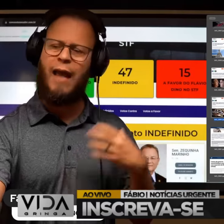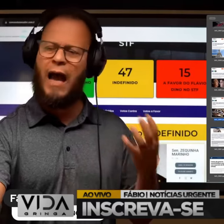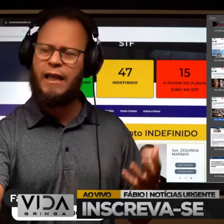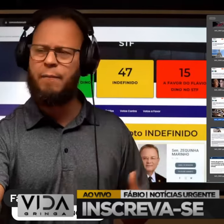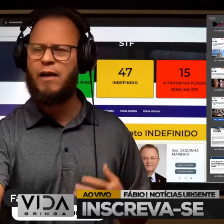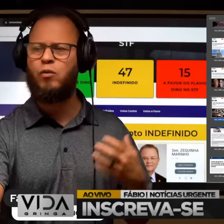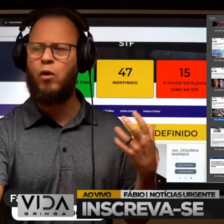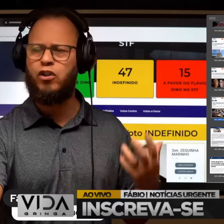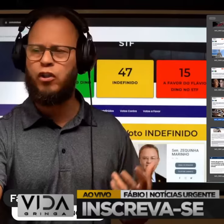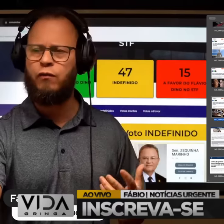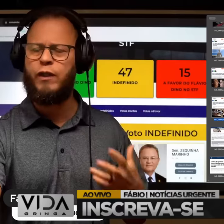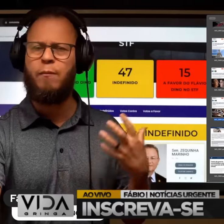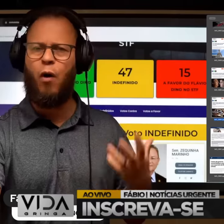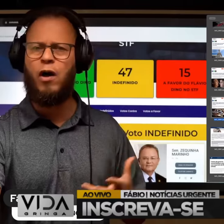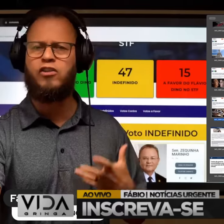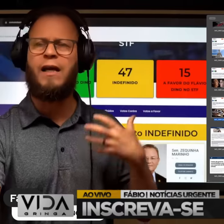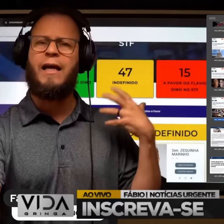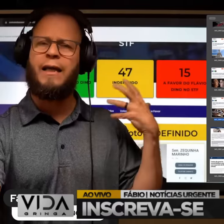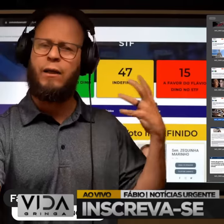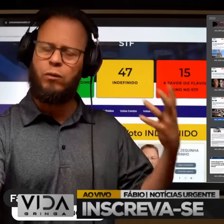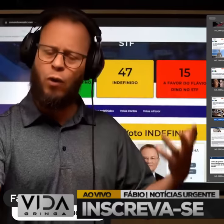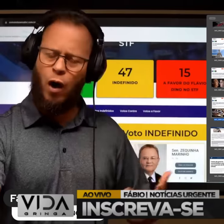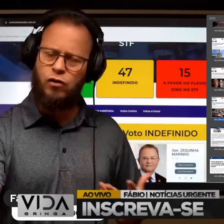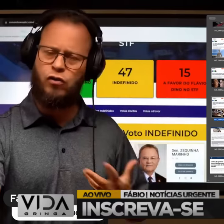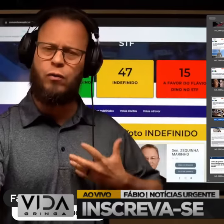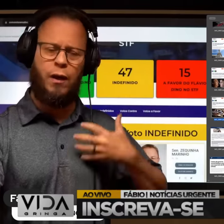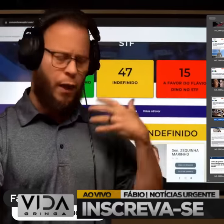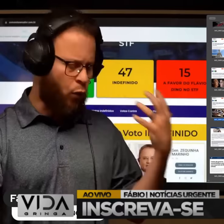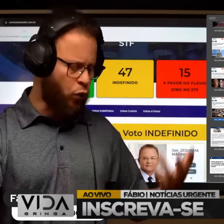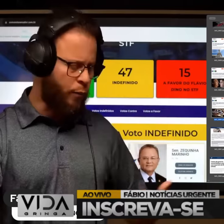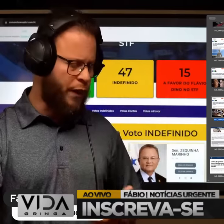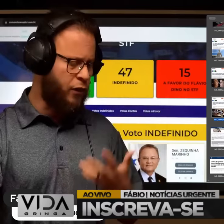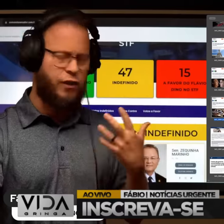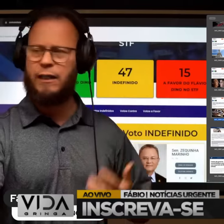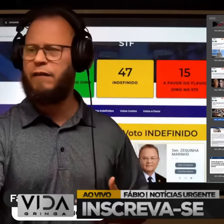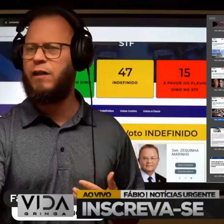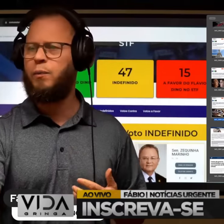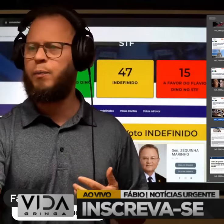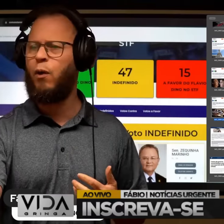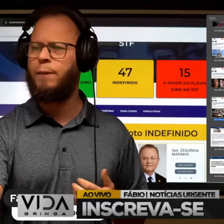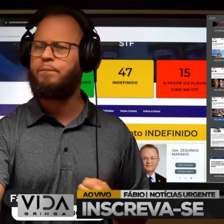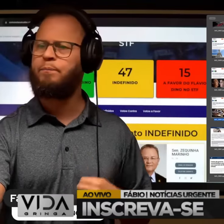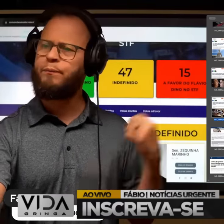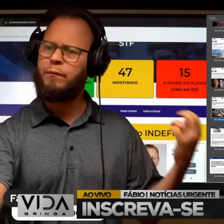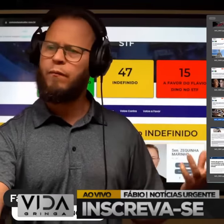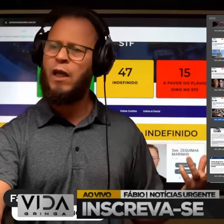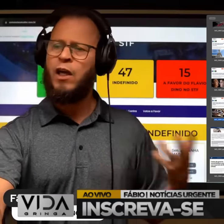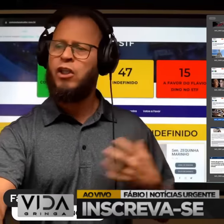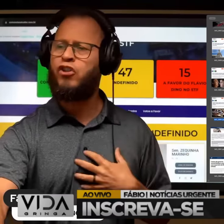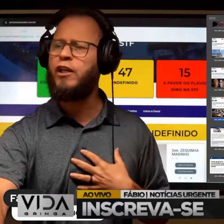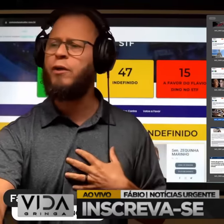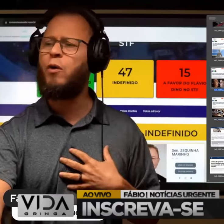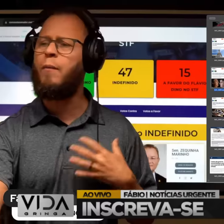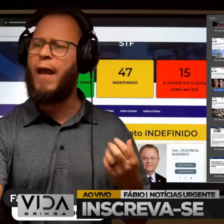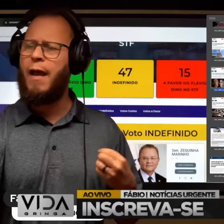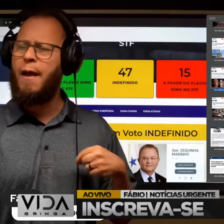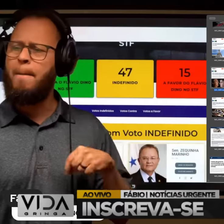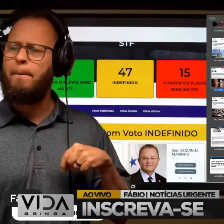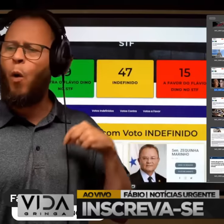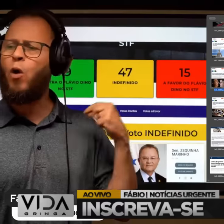está aí mais um motivo que mostra que o nosso economia está cada vez pior. Dino e